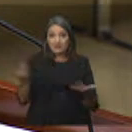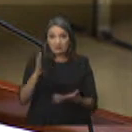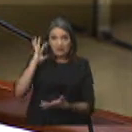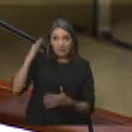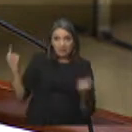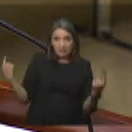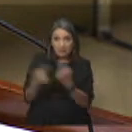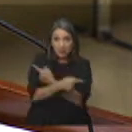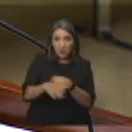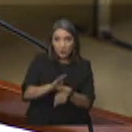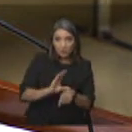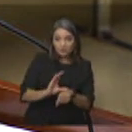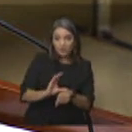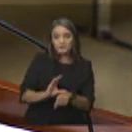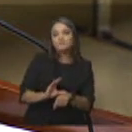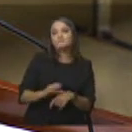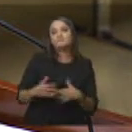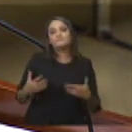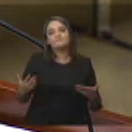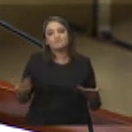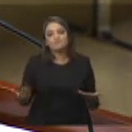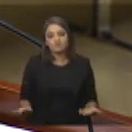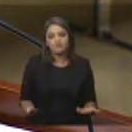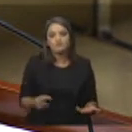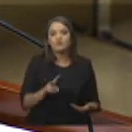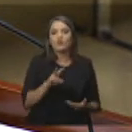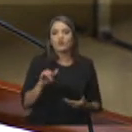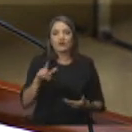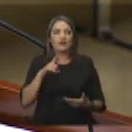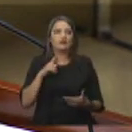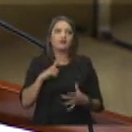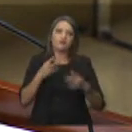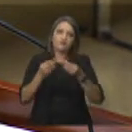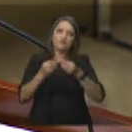inconstitucionalidade desse decreto certamente impactaria diretamente